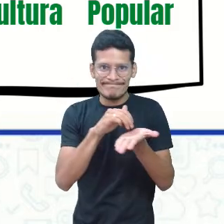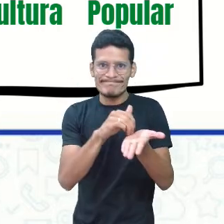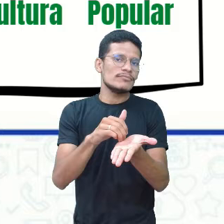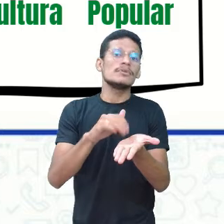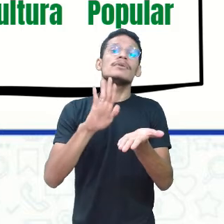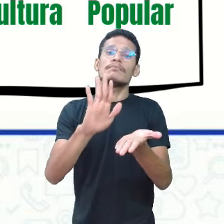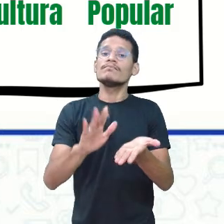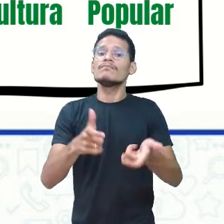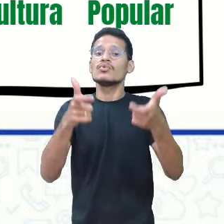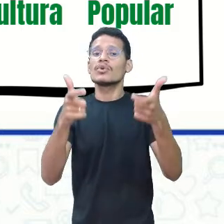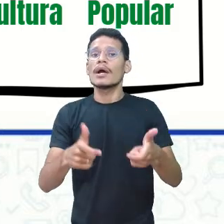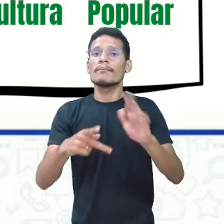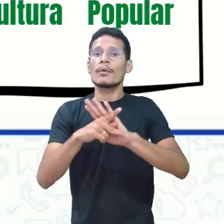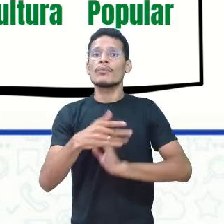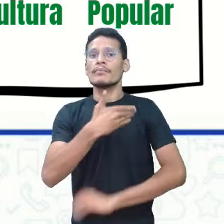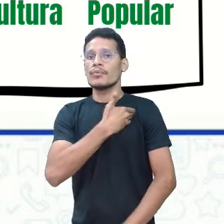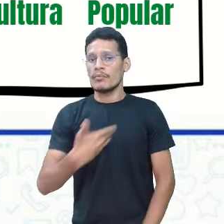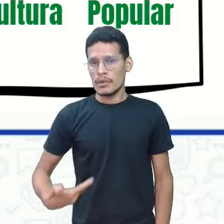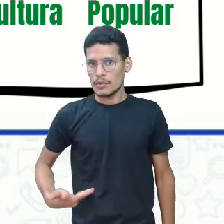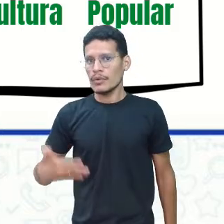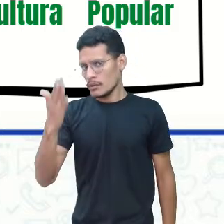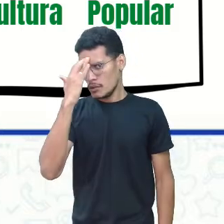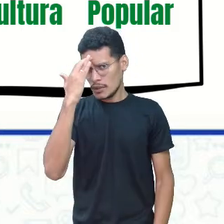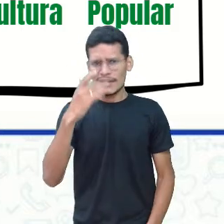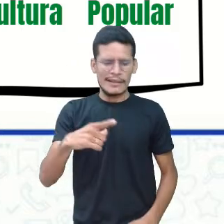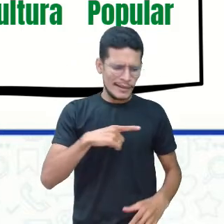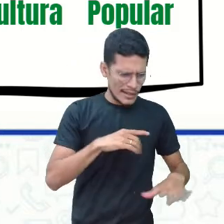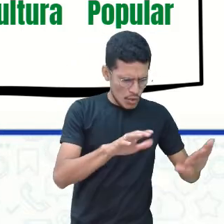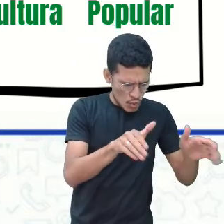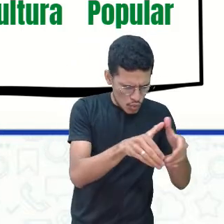ele pertencia a um determinado grupo e aquela